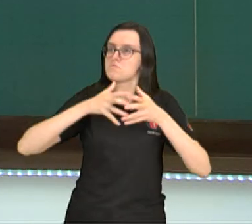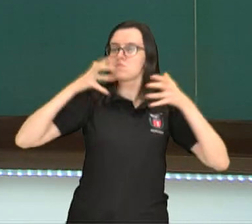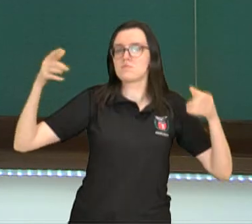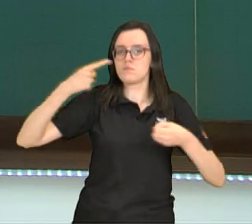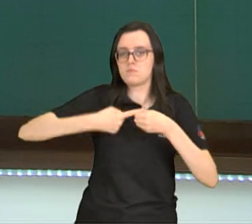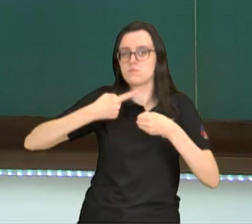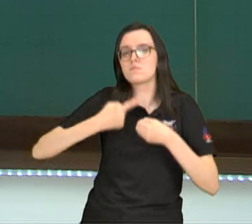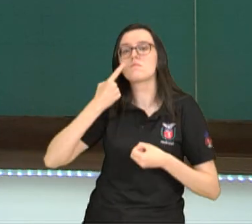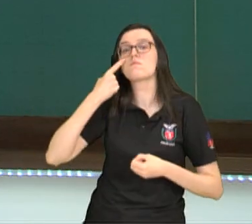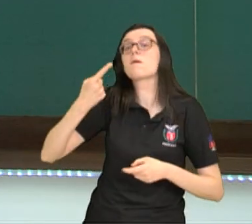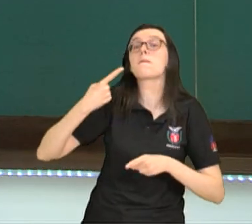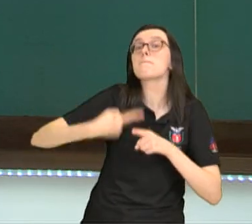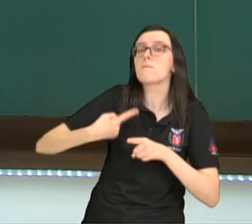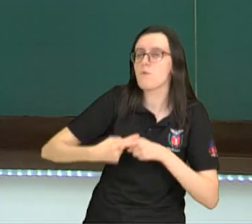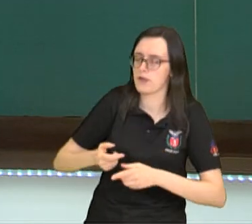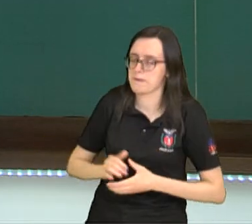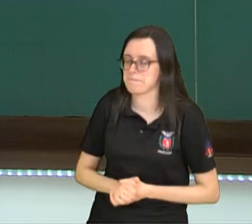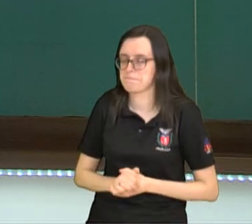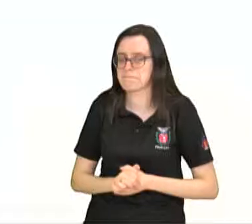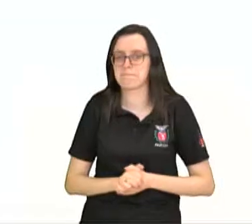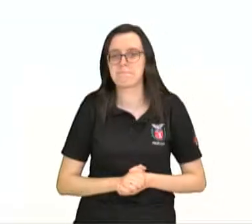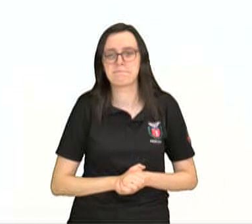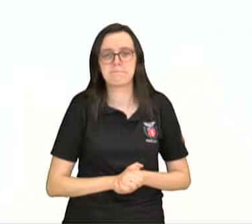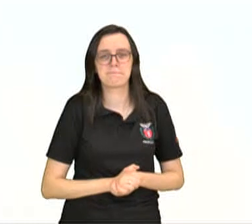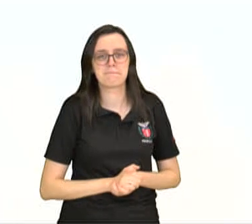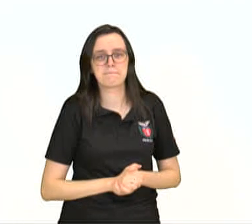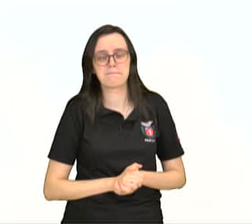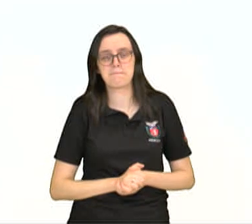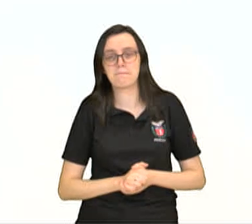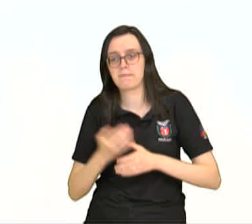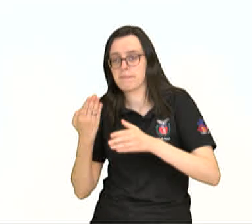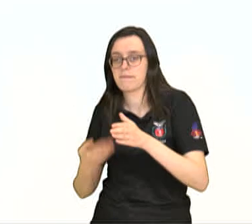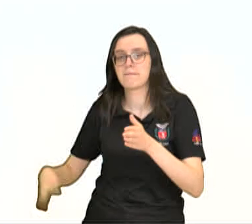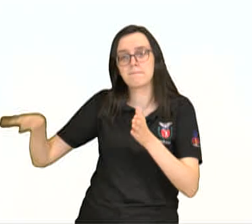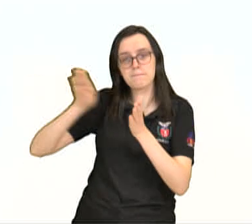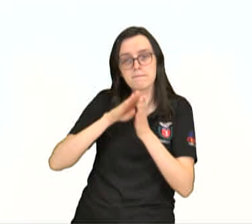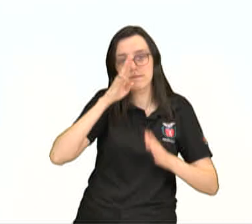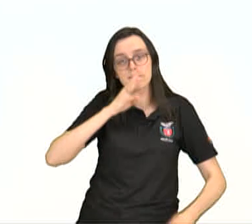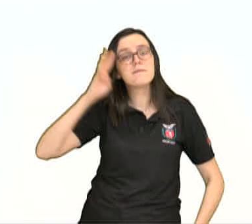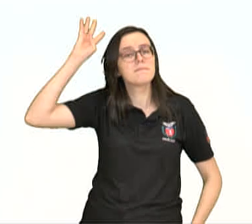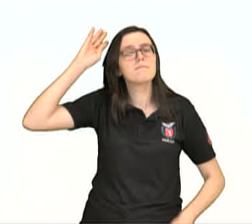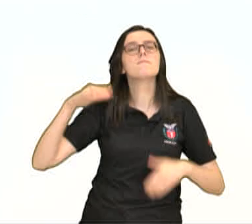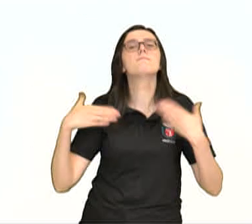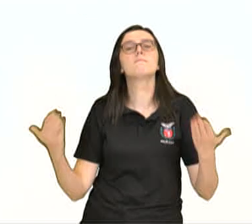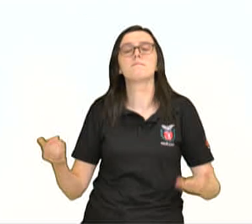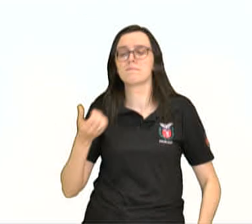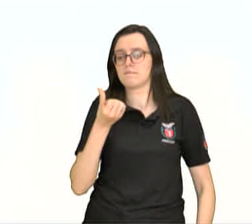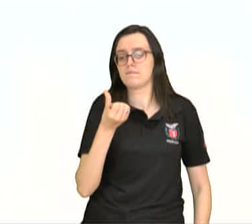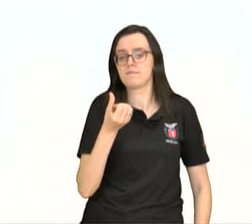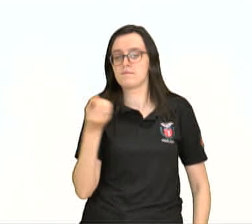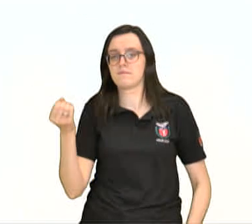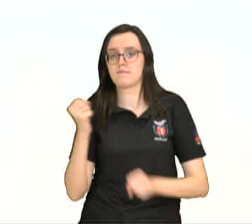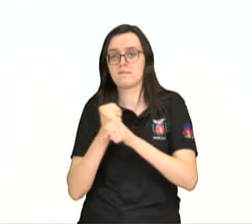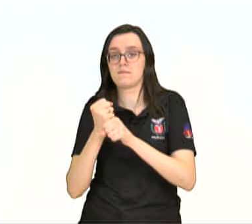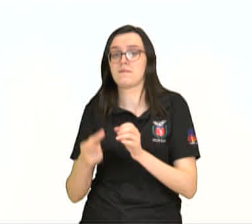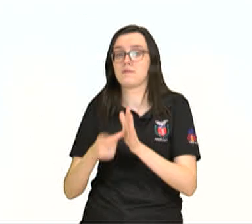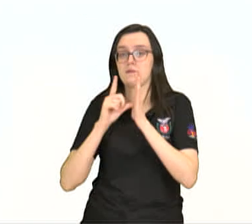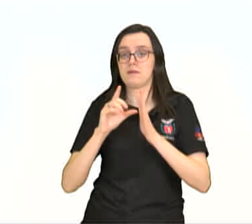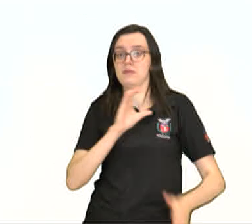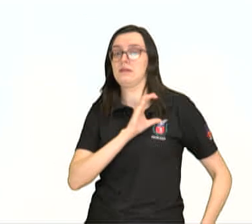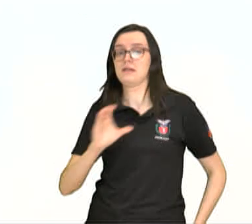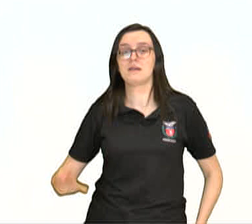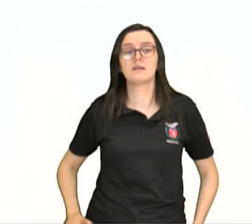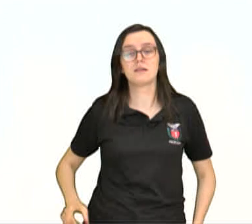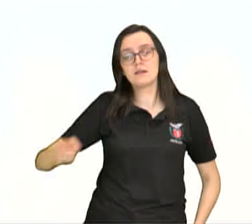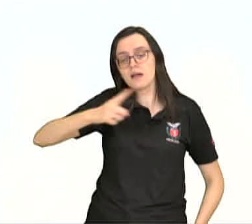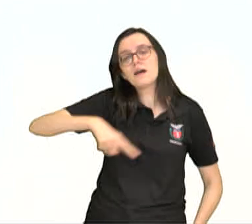Vamos ver por quê. Eles chegam em Roma por volta de 600 anos antes de Cristo, né? E